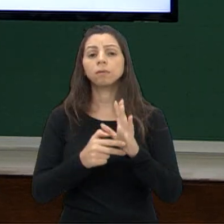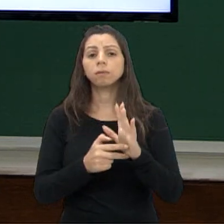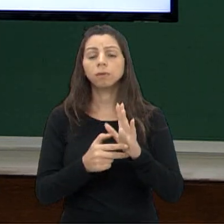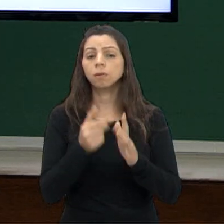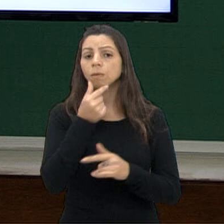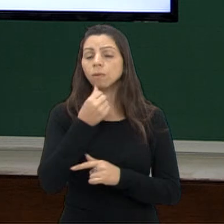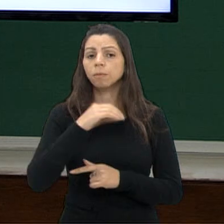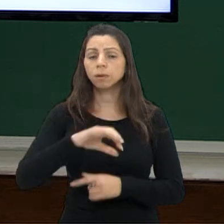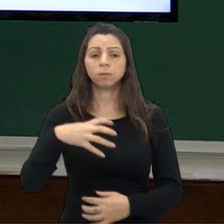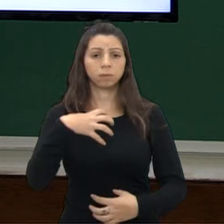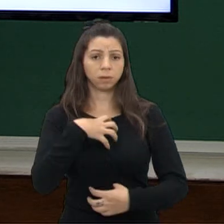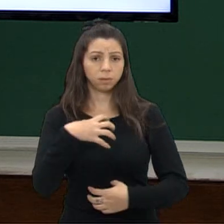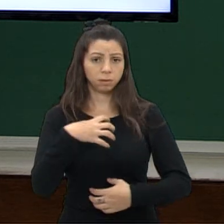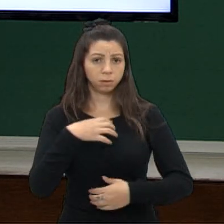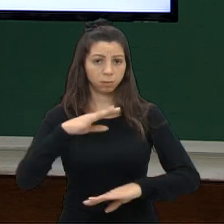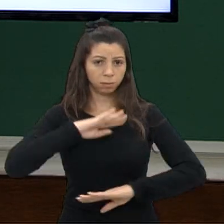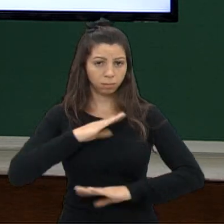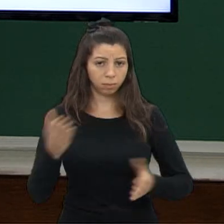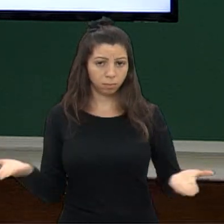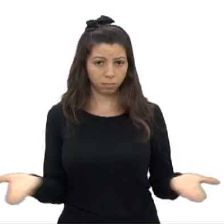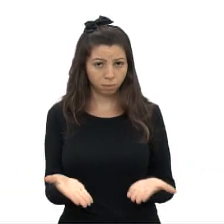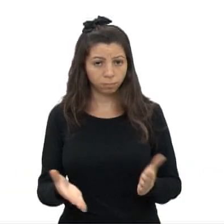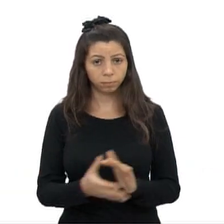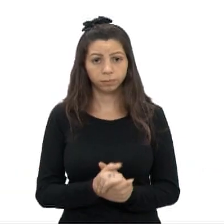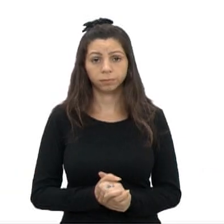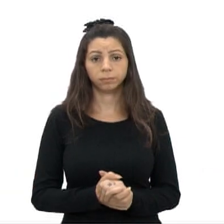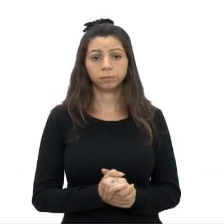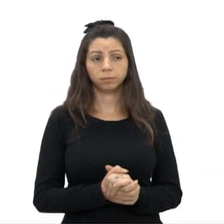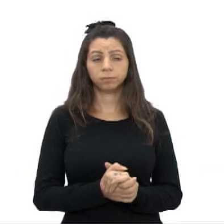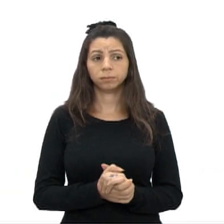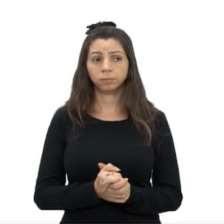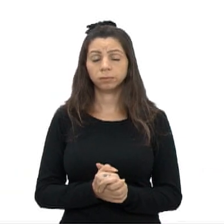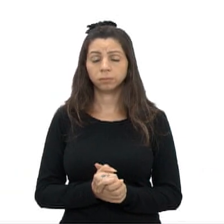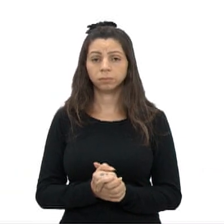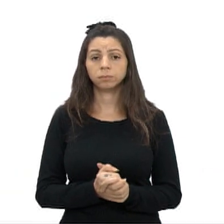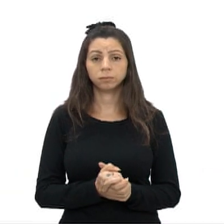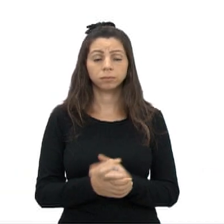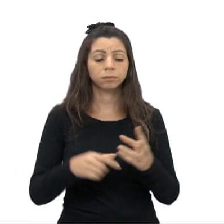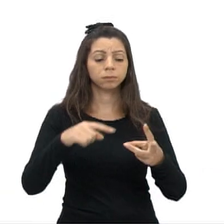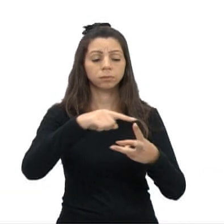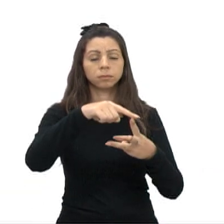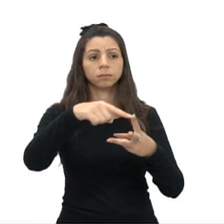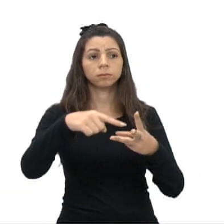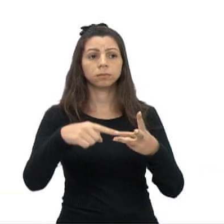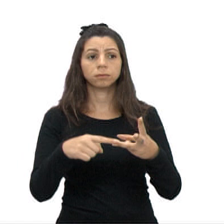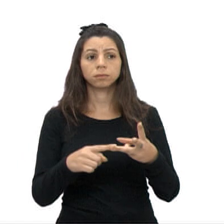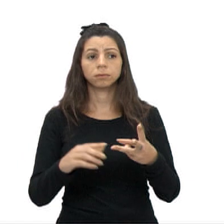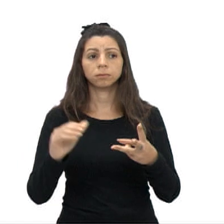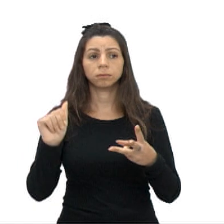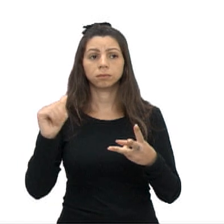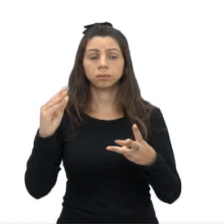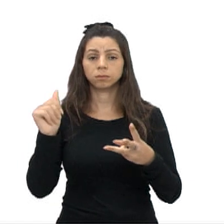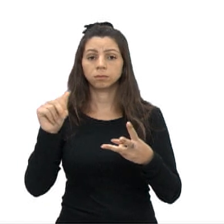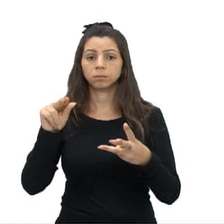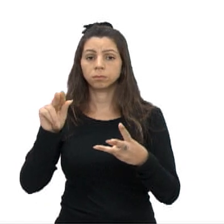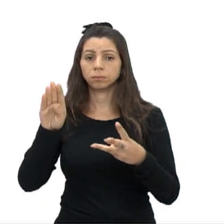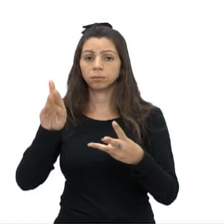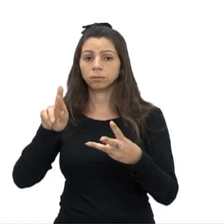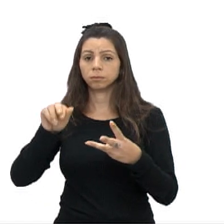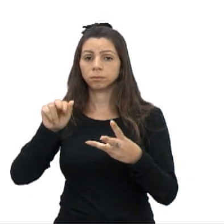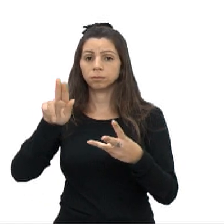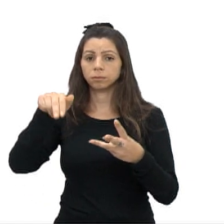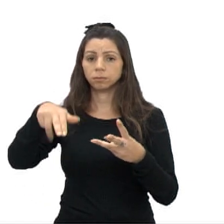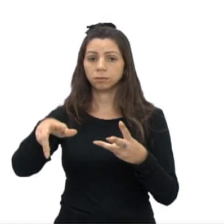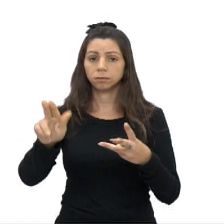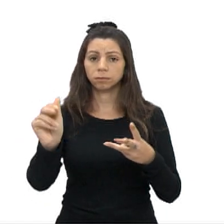Certo? Leia comigo a questão. Marque os sentidos de acabrunhado que se referem à sensação